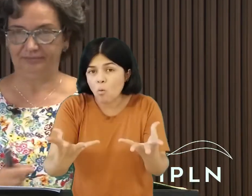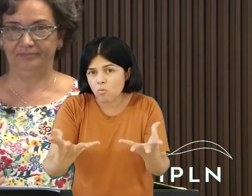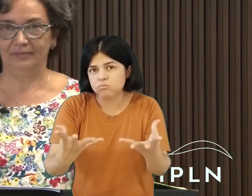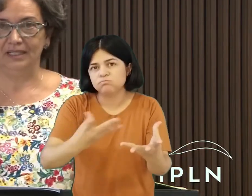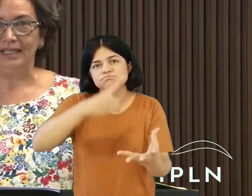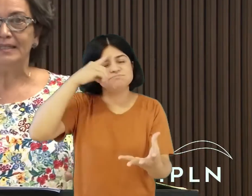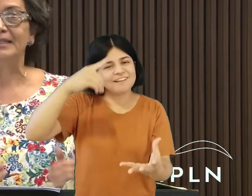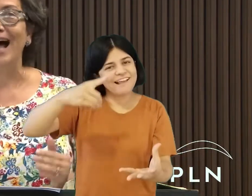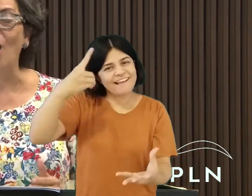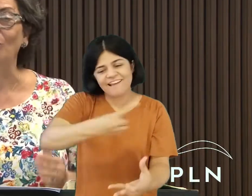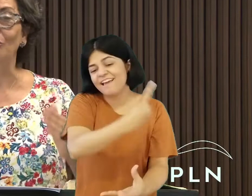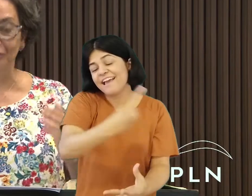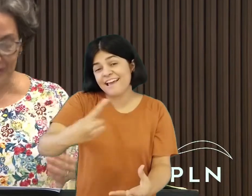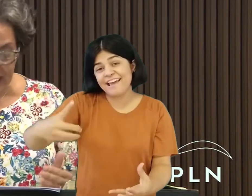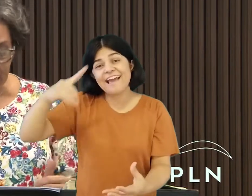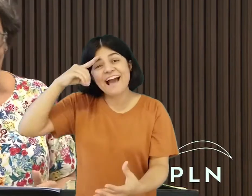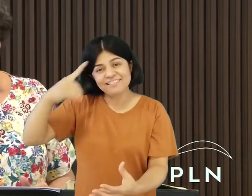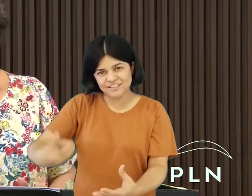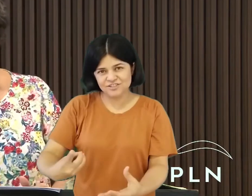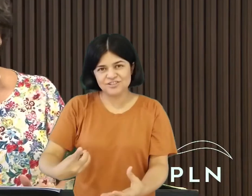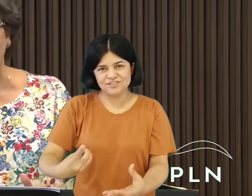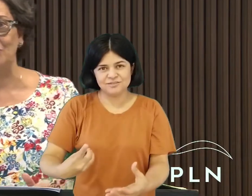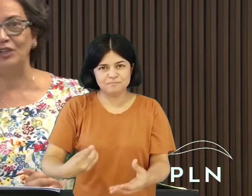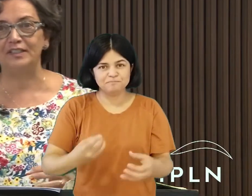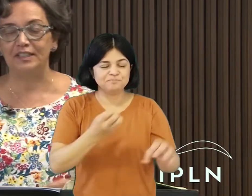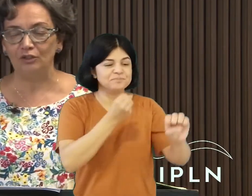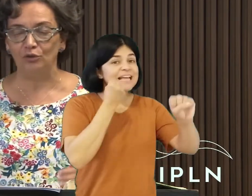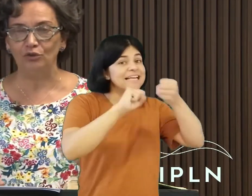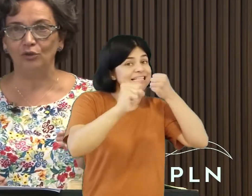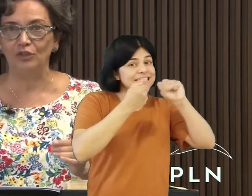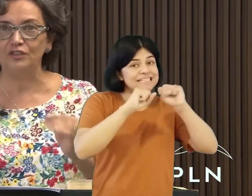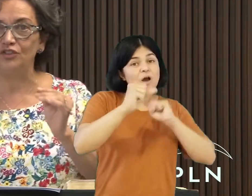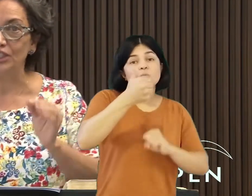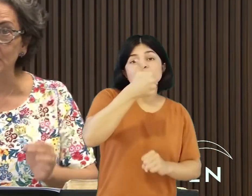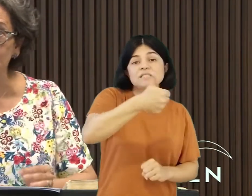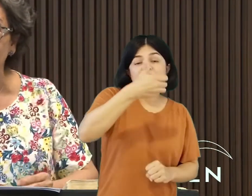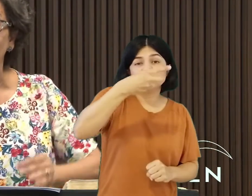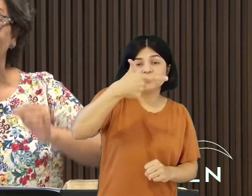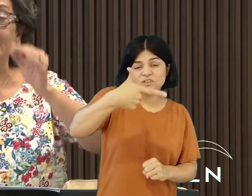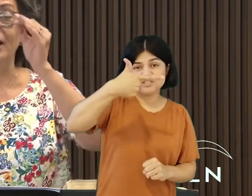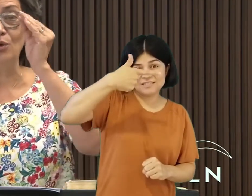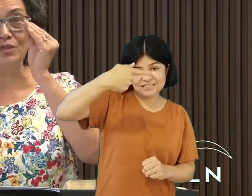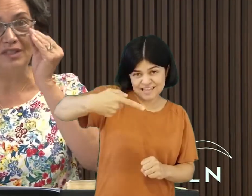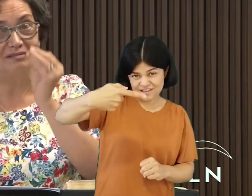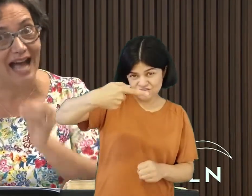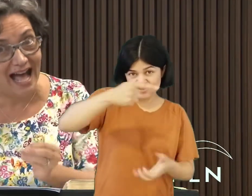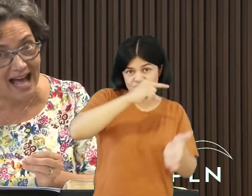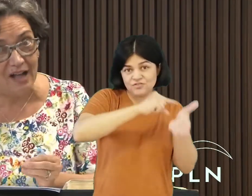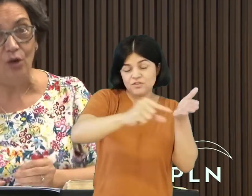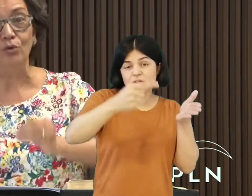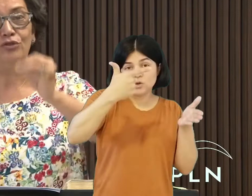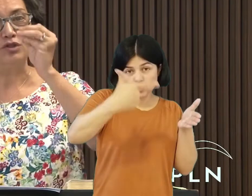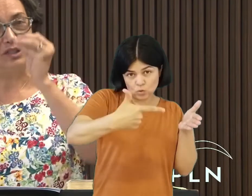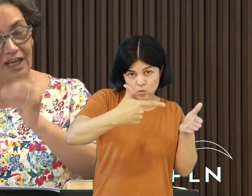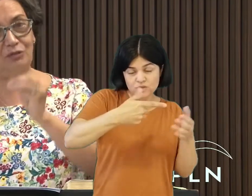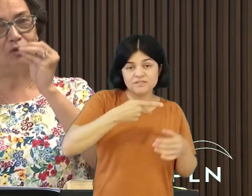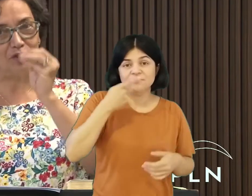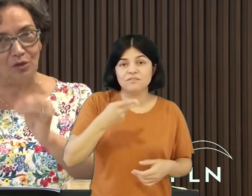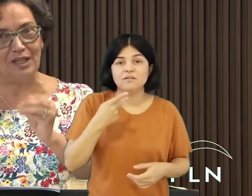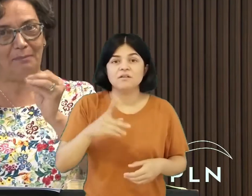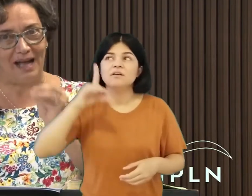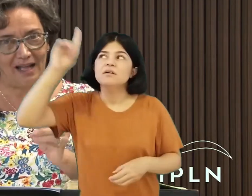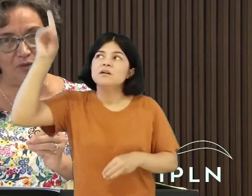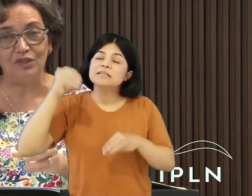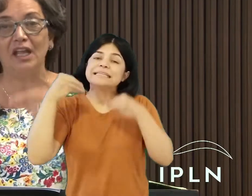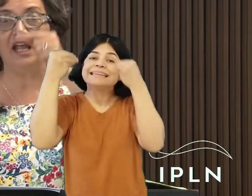dia. Salmo 127, versículo 2 diz que Deus dá o sustento aos